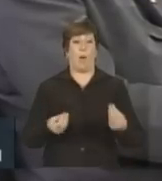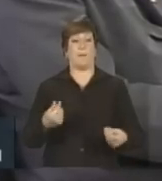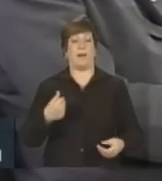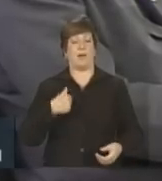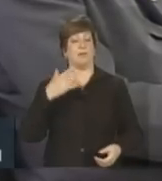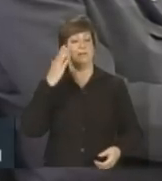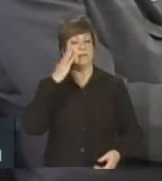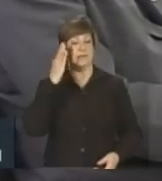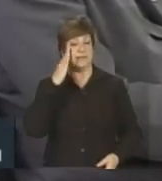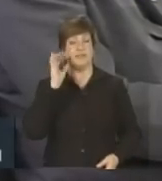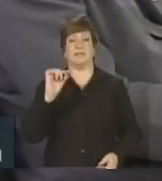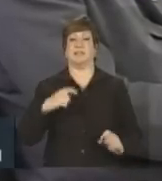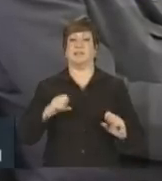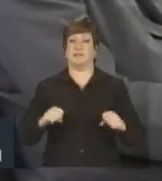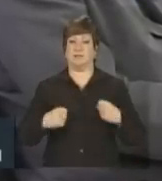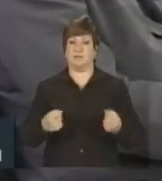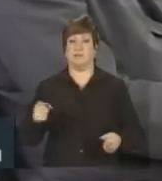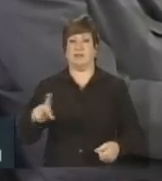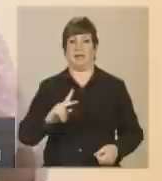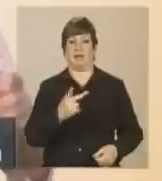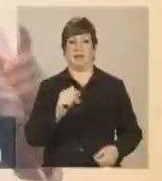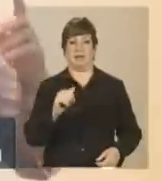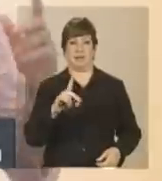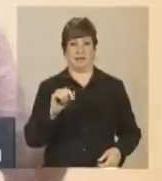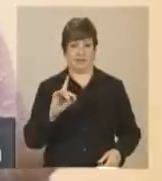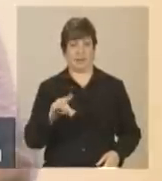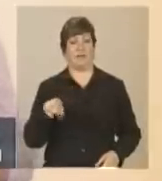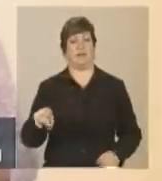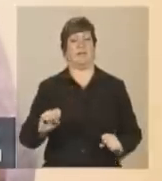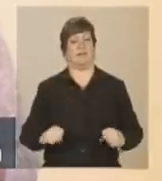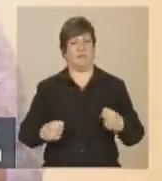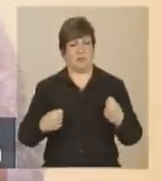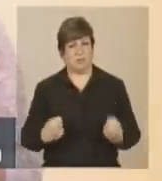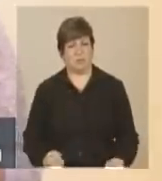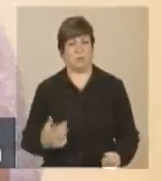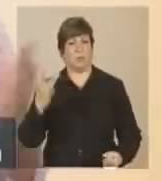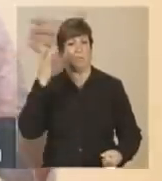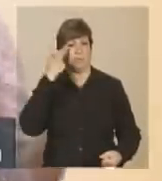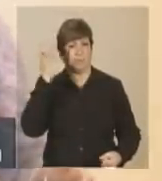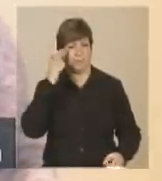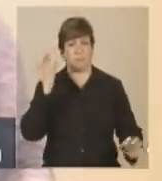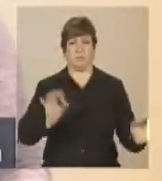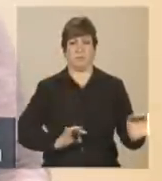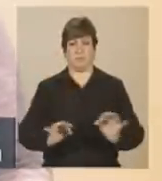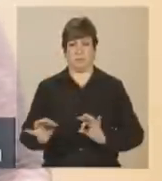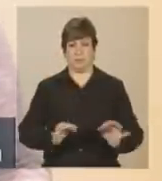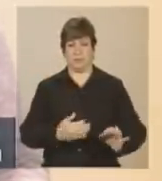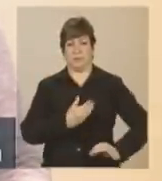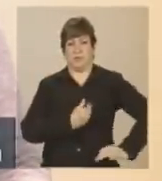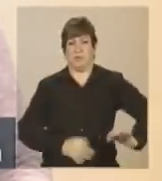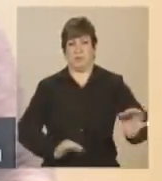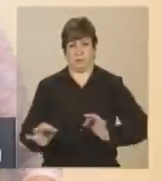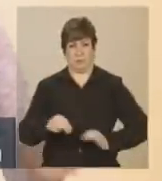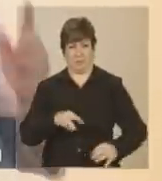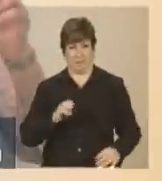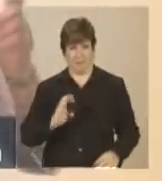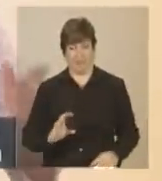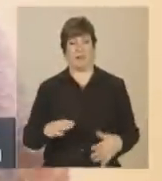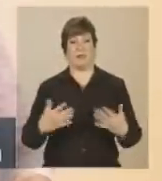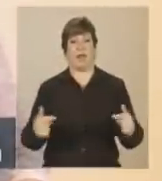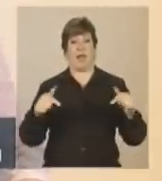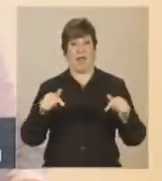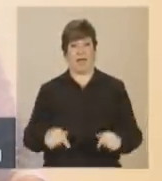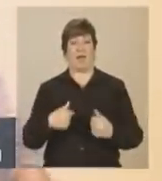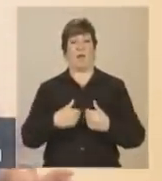da dedicação do ministro Fernando Haddad, da capacidade de gestão e de governança do MEC, e aqui eu